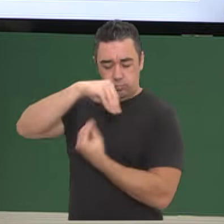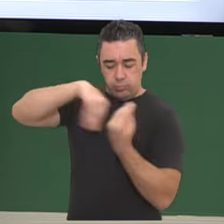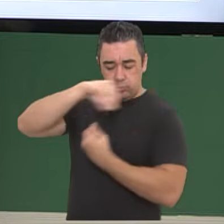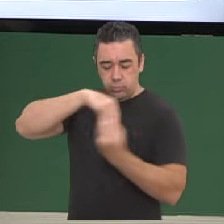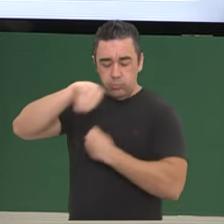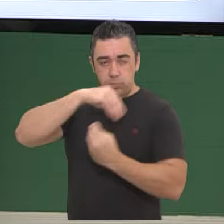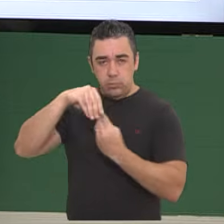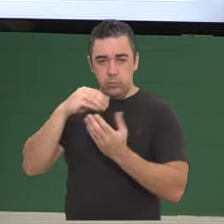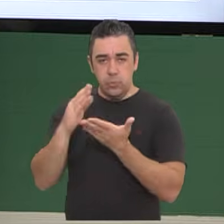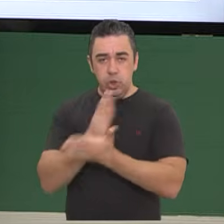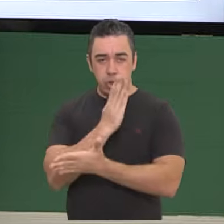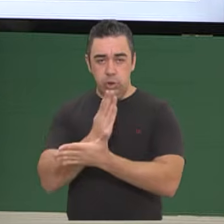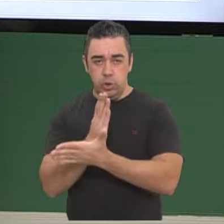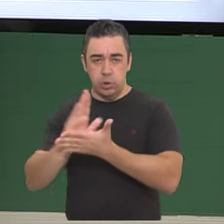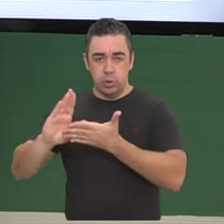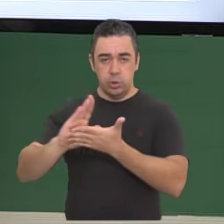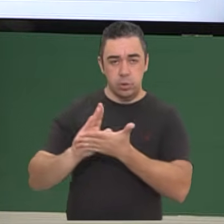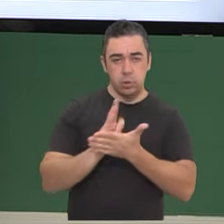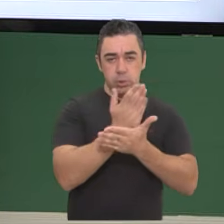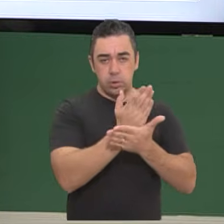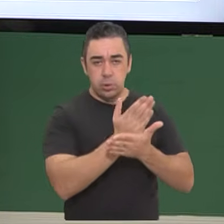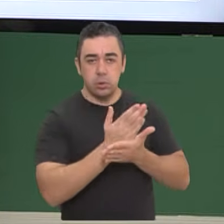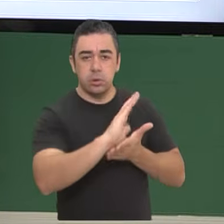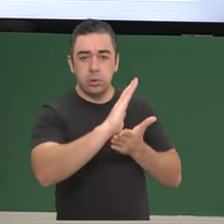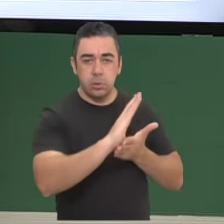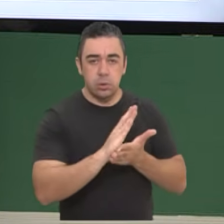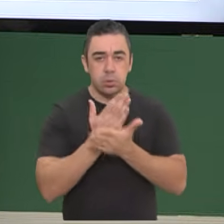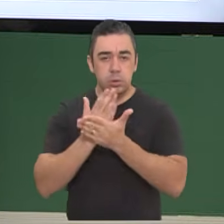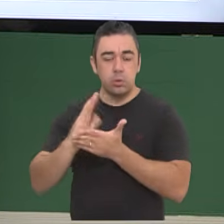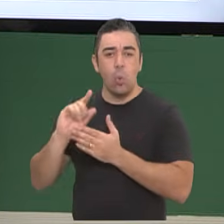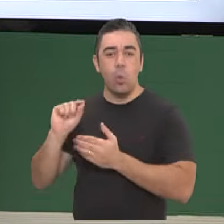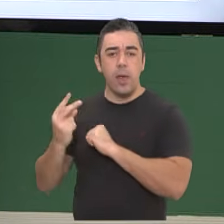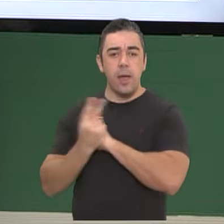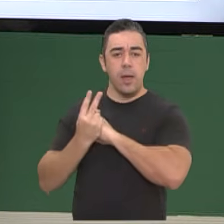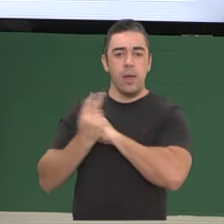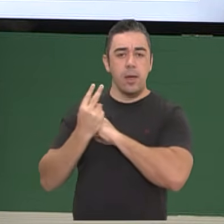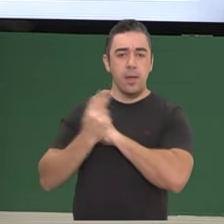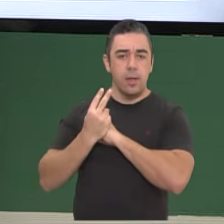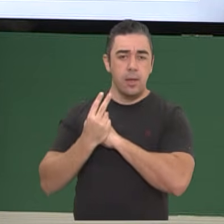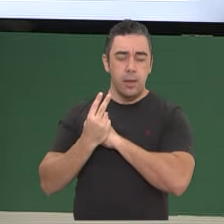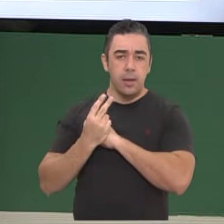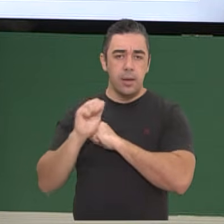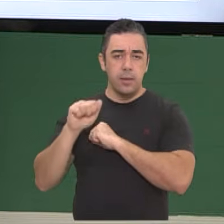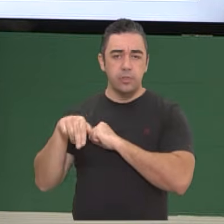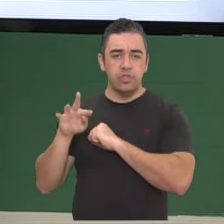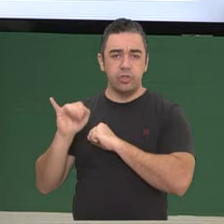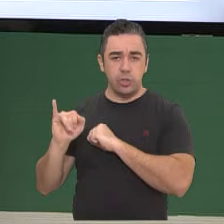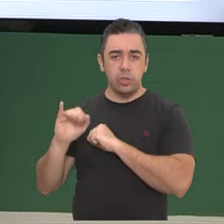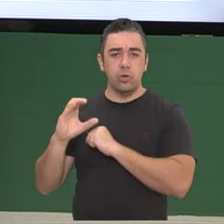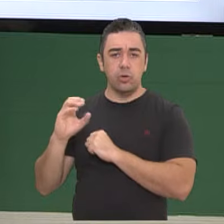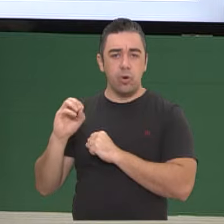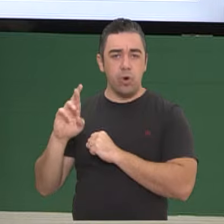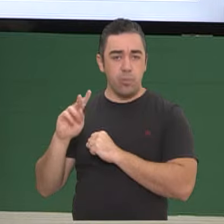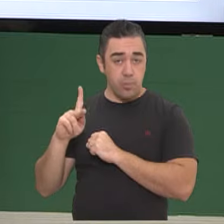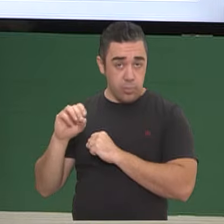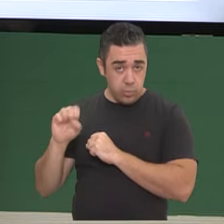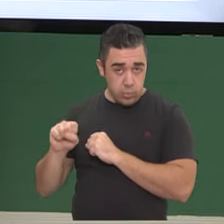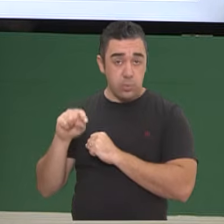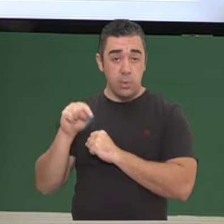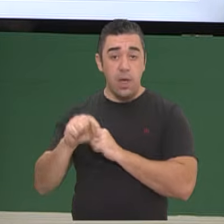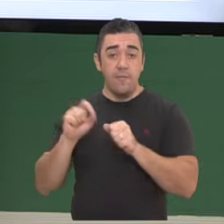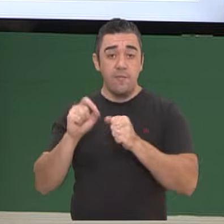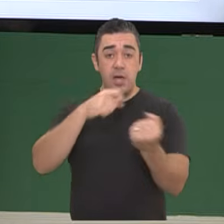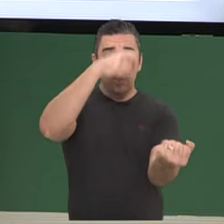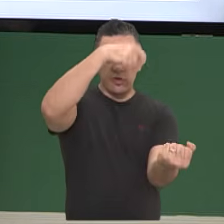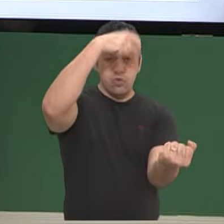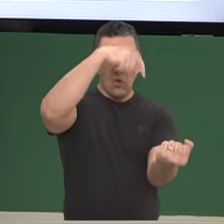e tiram só os anticorpos que o coelho produziu. Esses anticorpos que o coelho produziu é que é o soro, que vai ser utilizado no